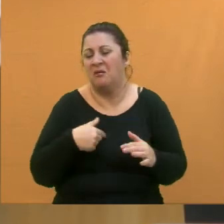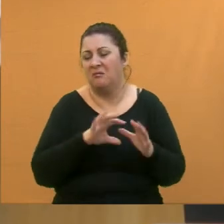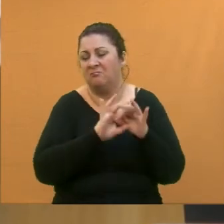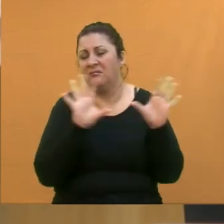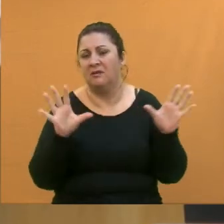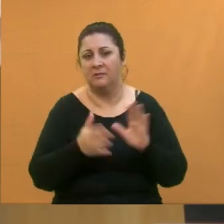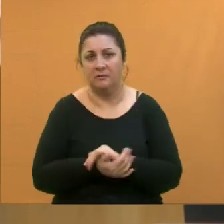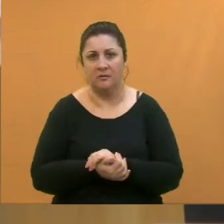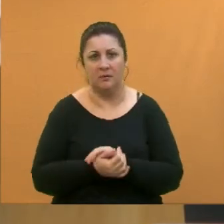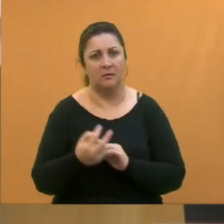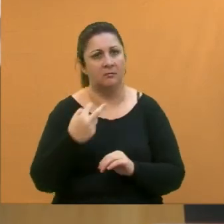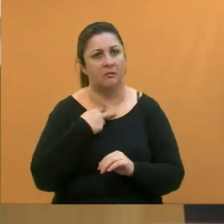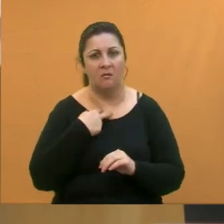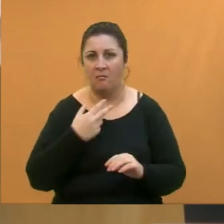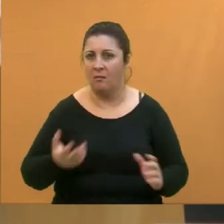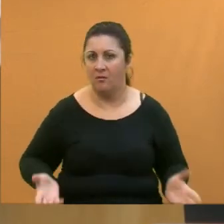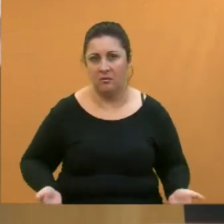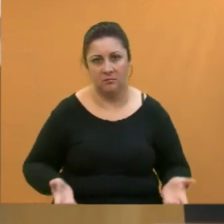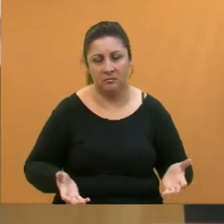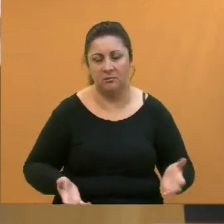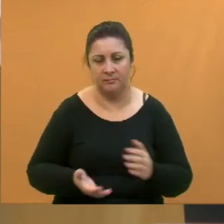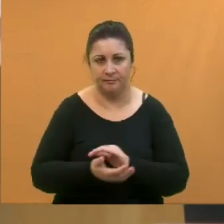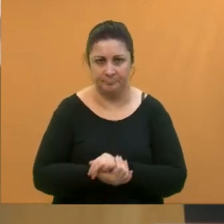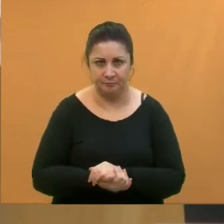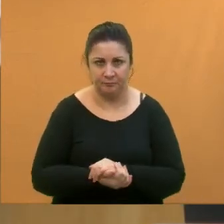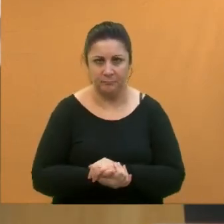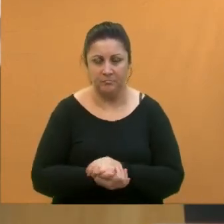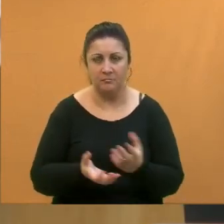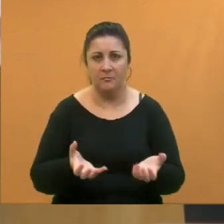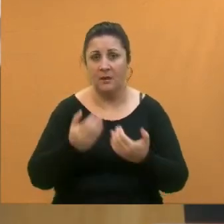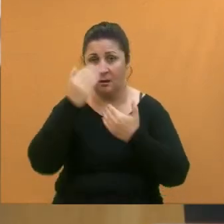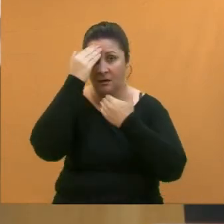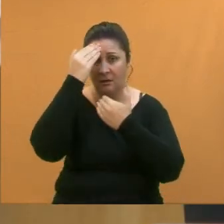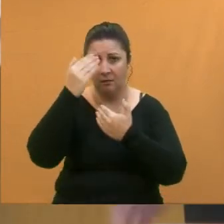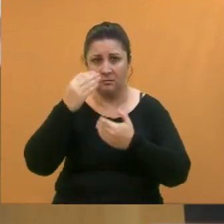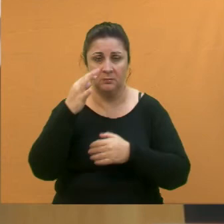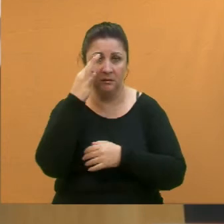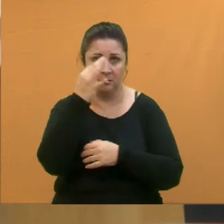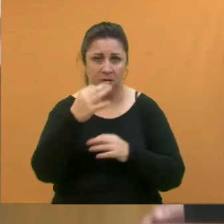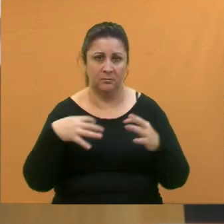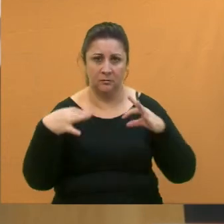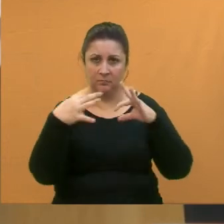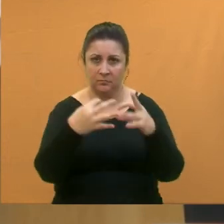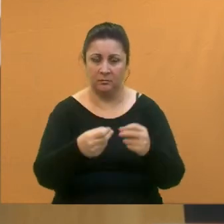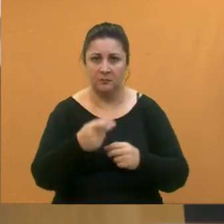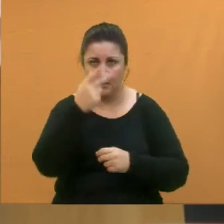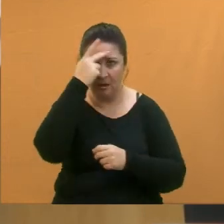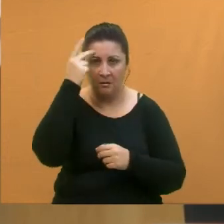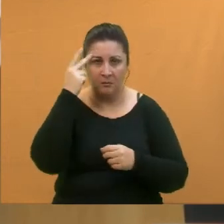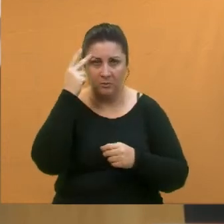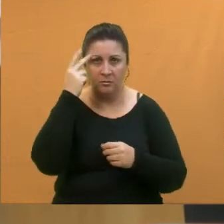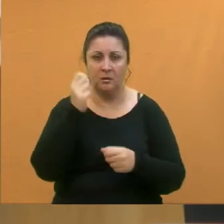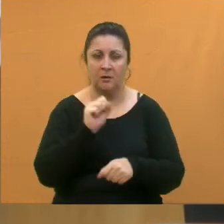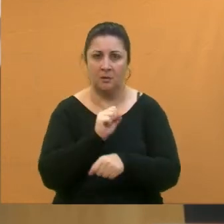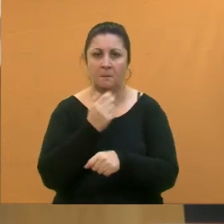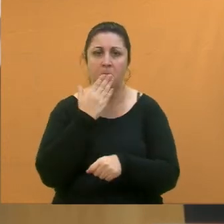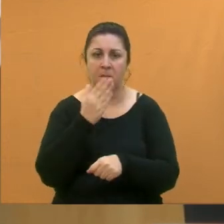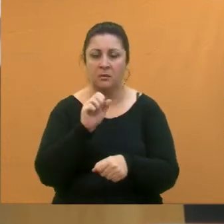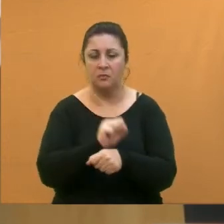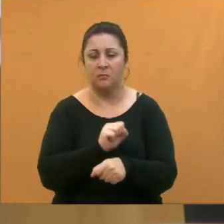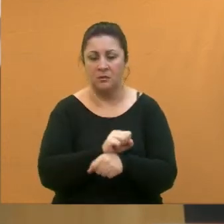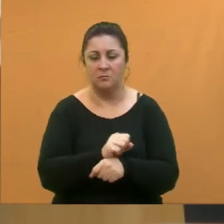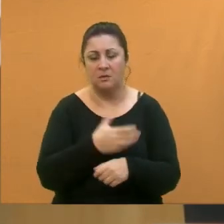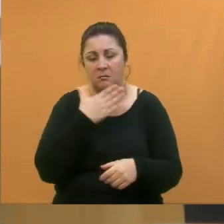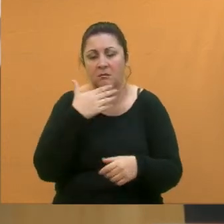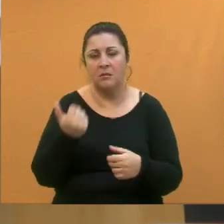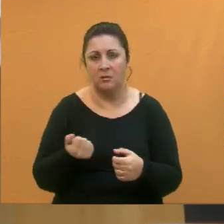não podemos incentivar esse tipo de prática, tá certo? Então eu quero agradecer a atenção de todos, o pessoal que pediu aí o adiamento, para que a gente possa de fato